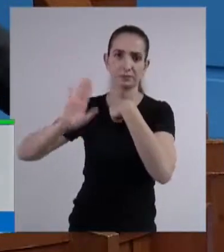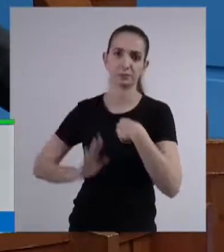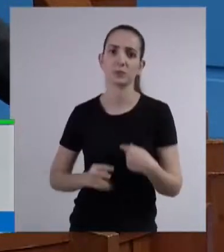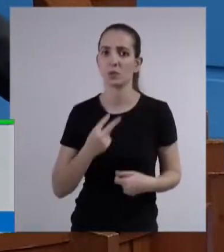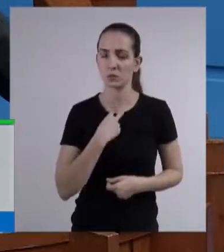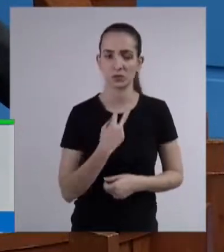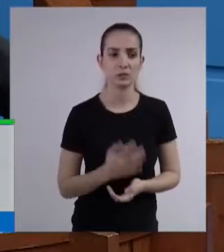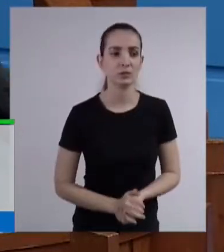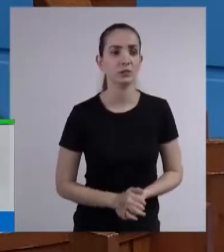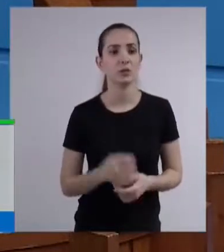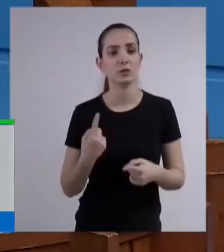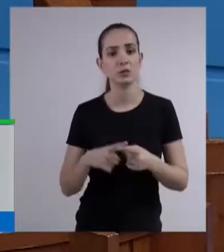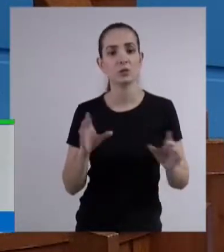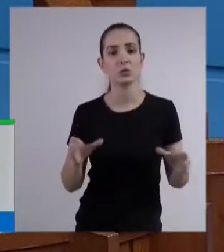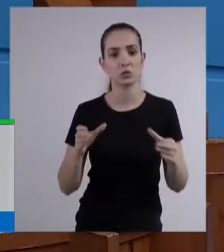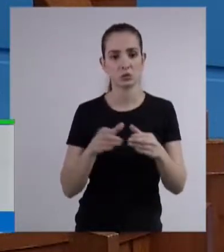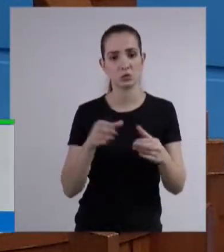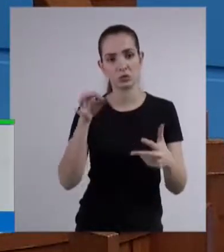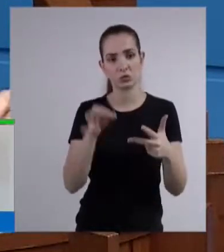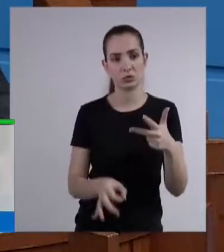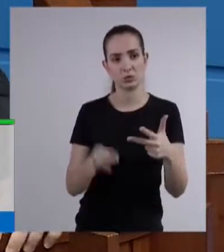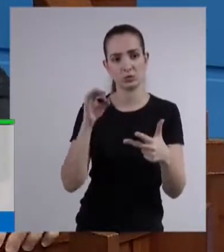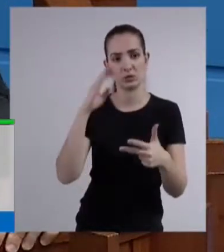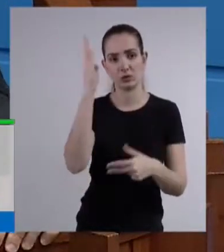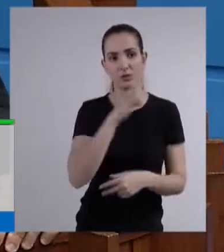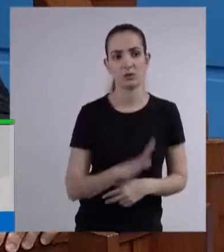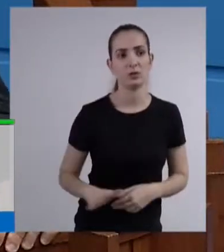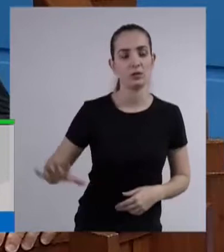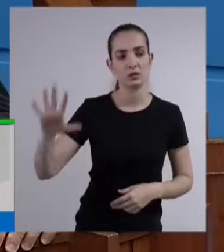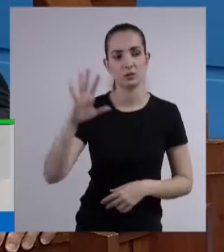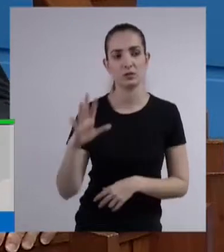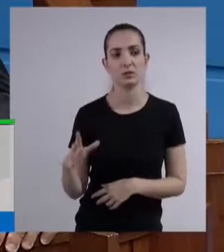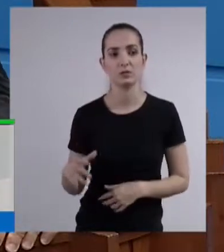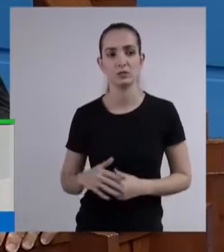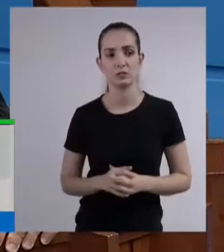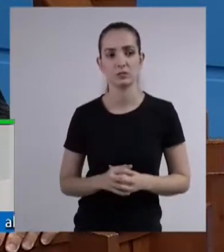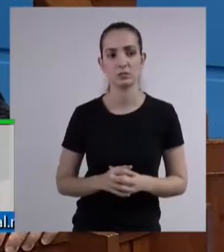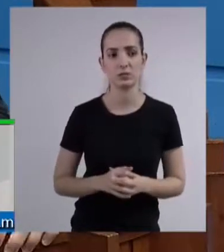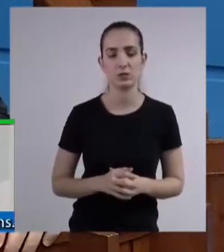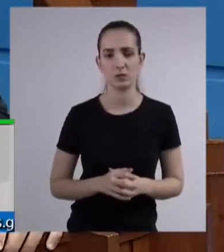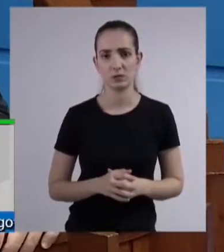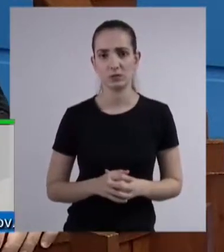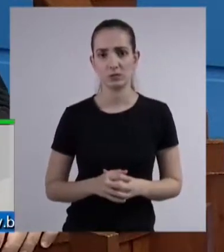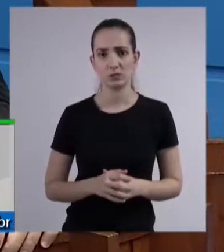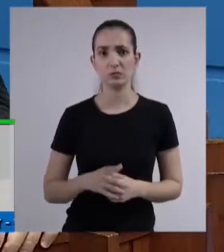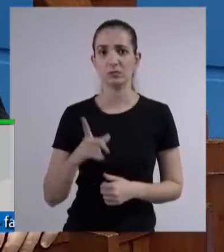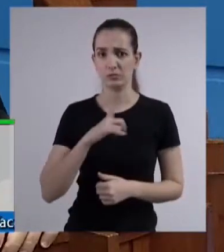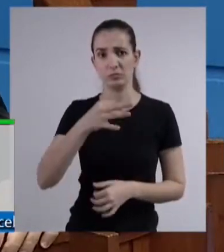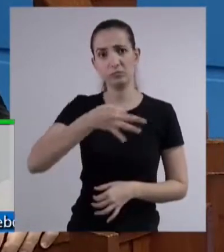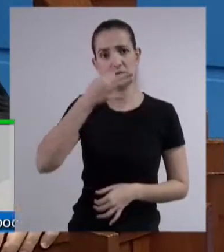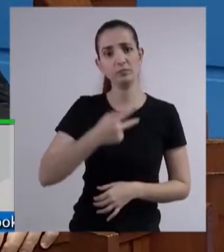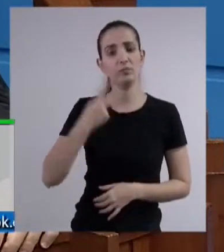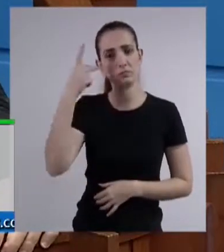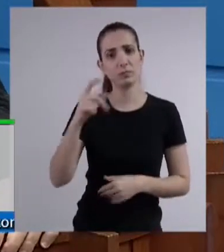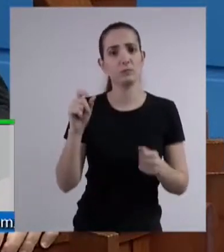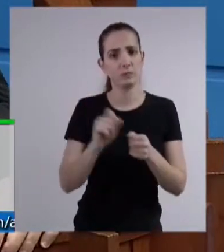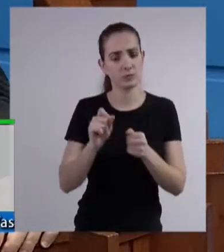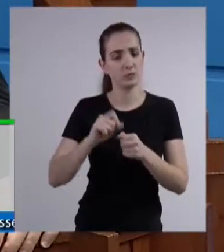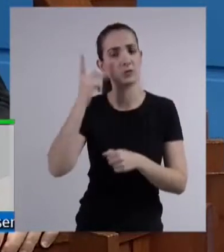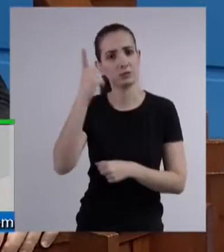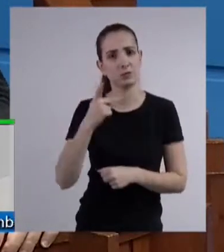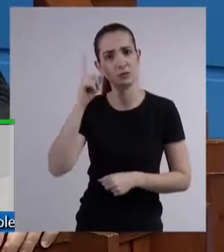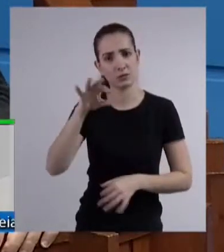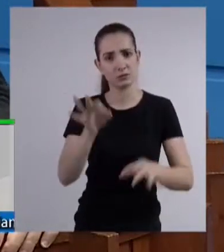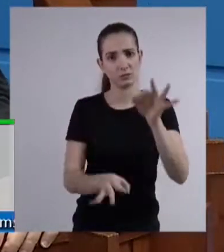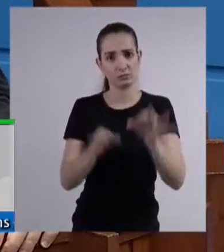Setores do judiciário brasileiro não disfarçam mais. Eles têm lado na política, eles fazem política, é um